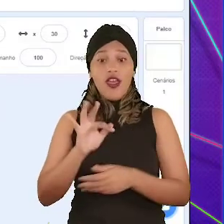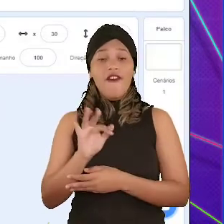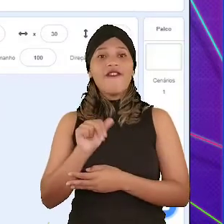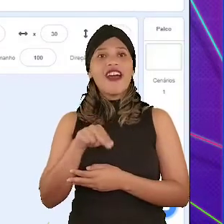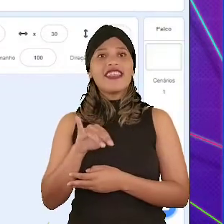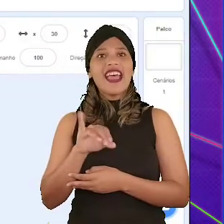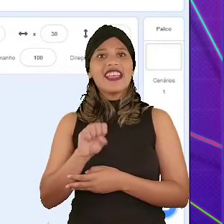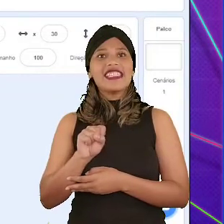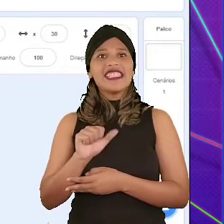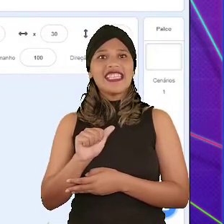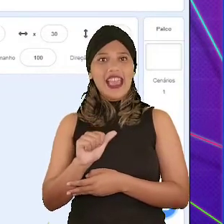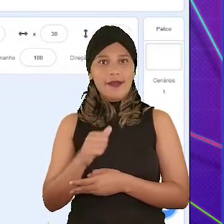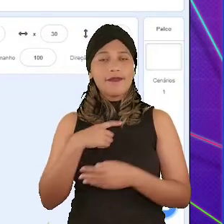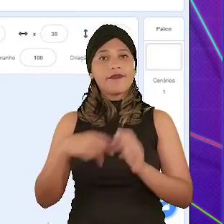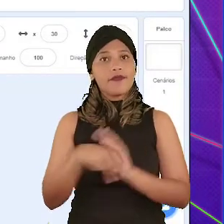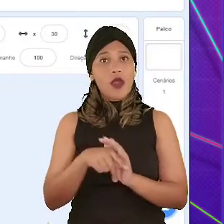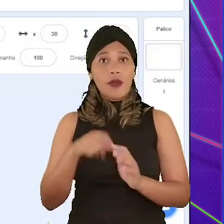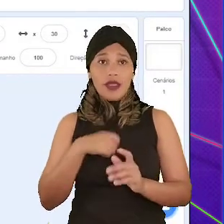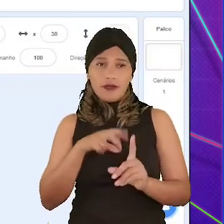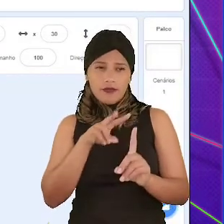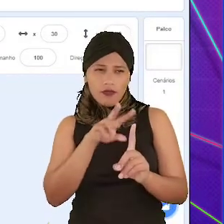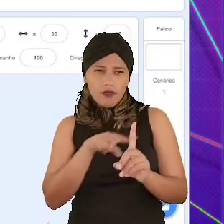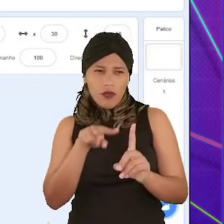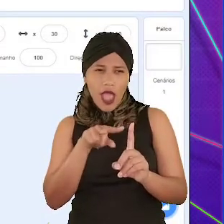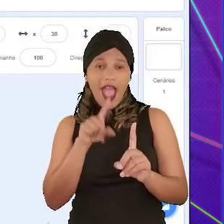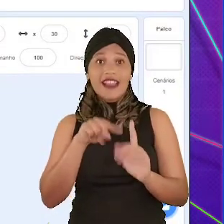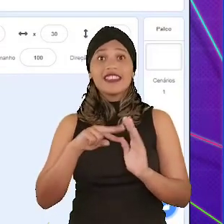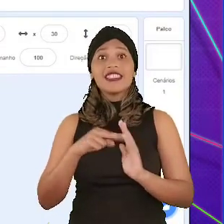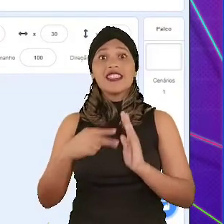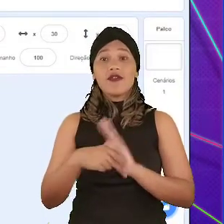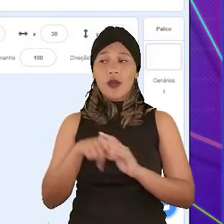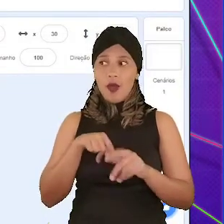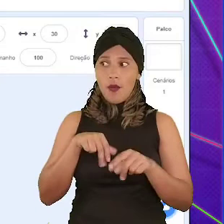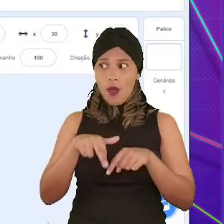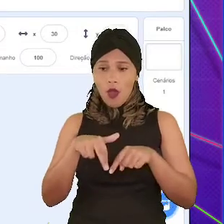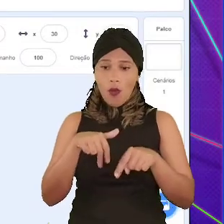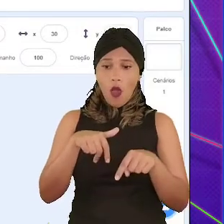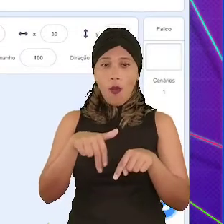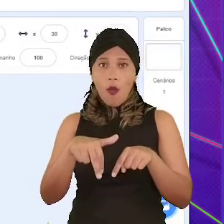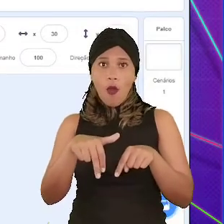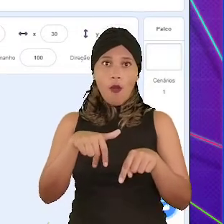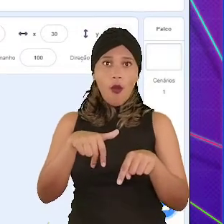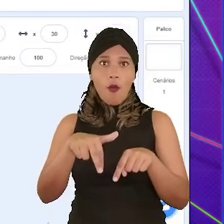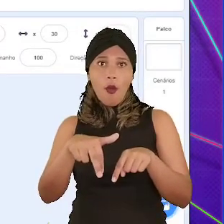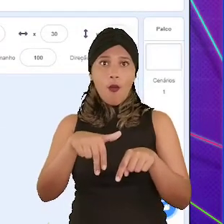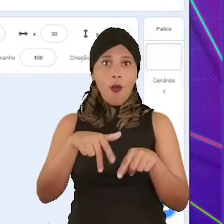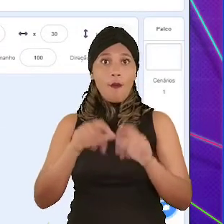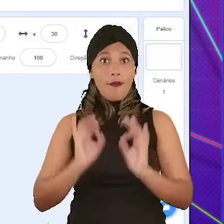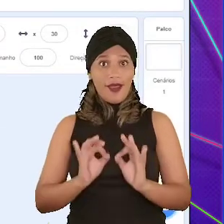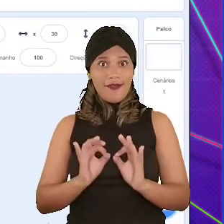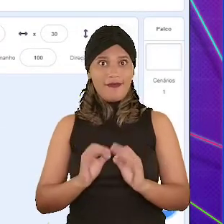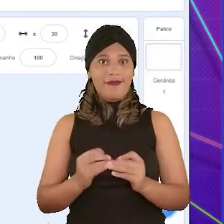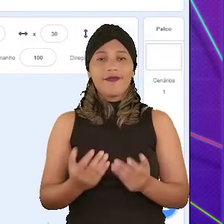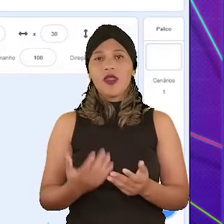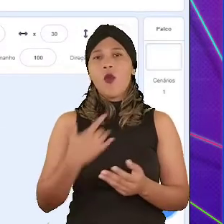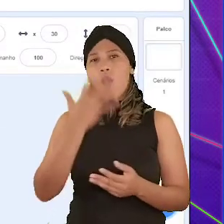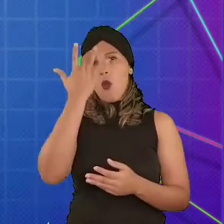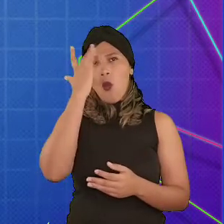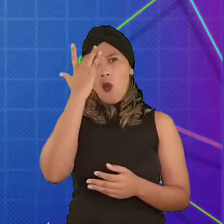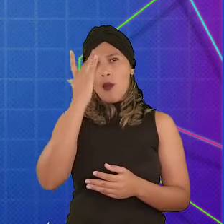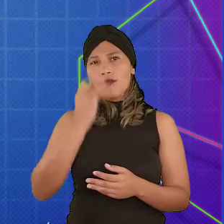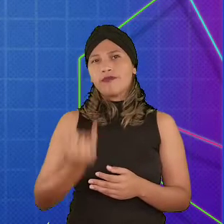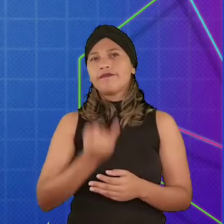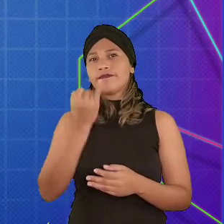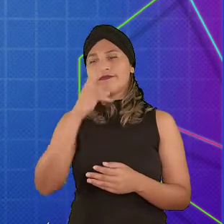estaremos trocando a fantasia dele que Como podemos observar na janela de fantasias está desenhada para nos dar a impressão de que o personagem está